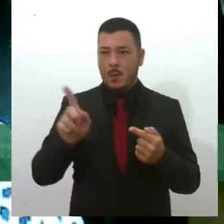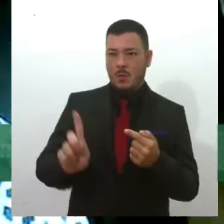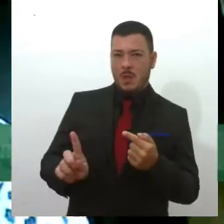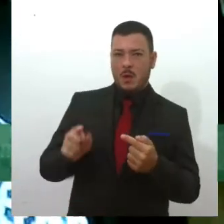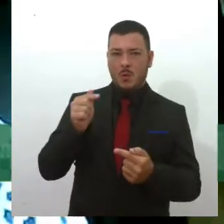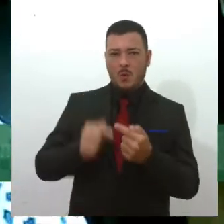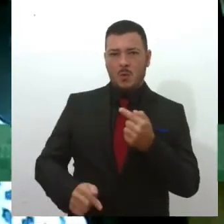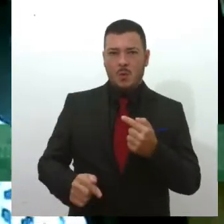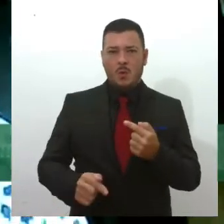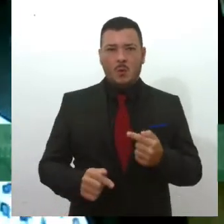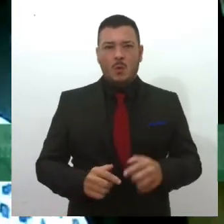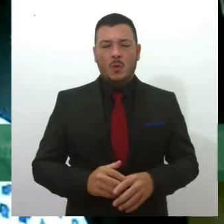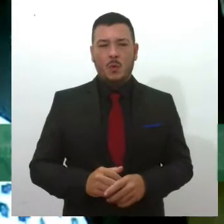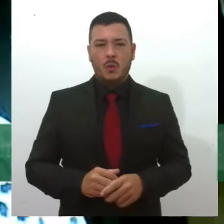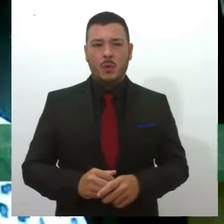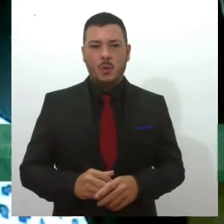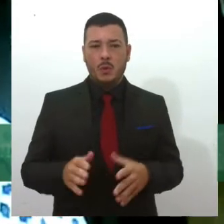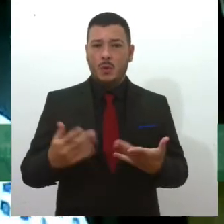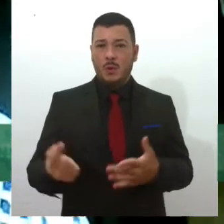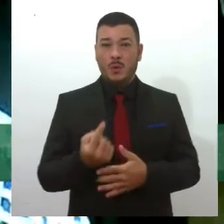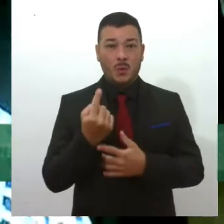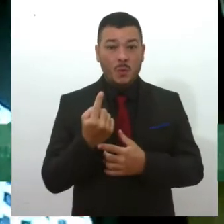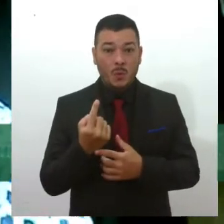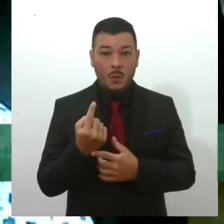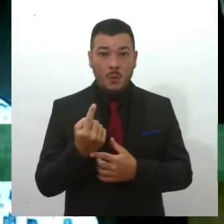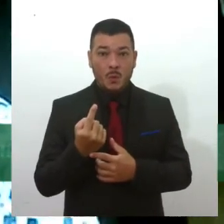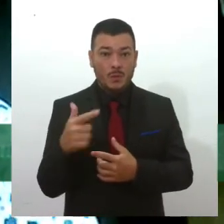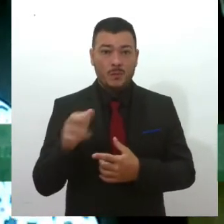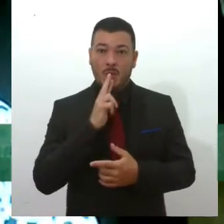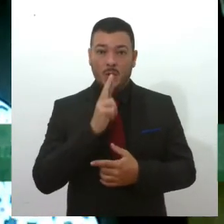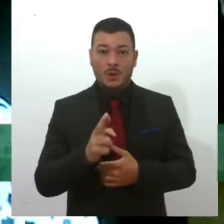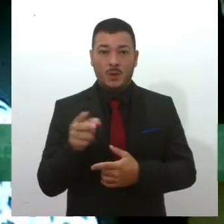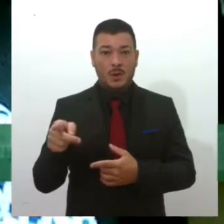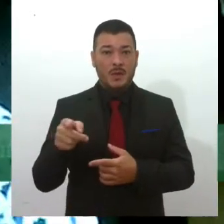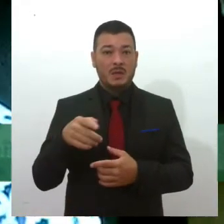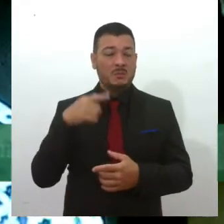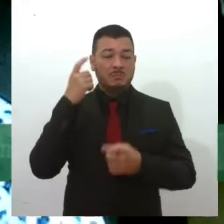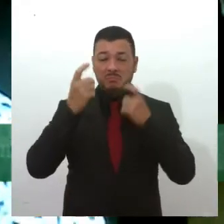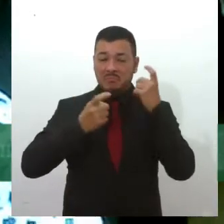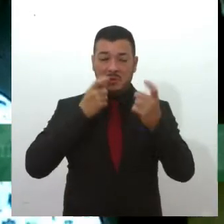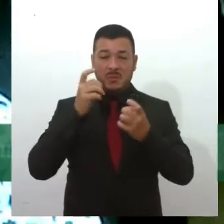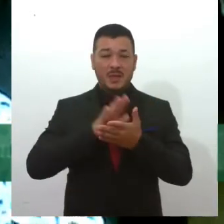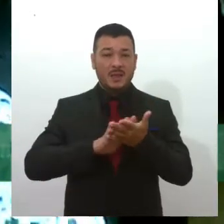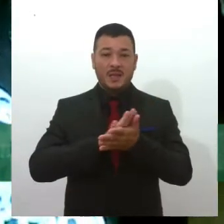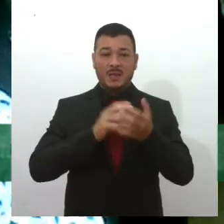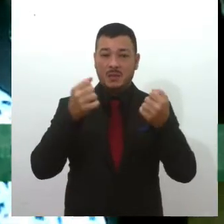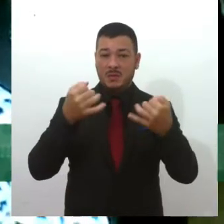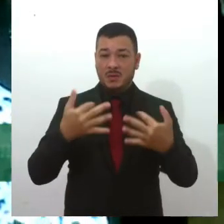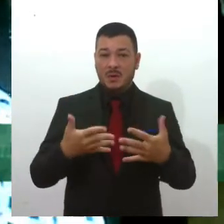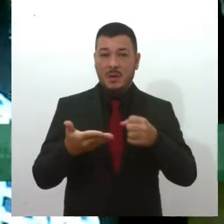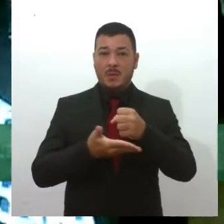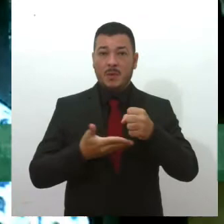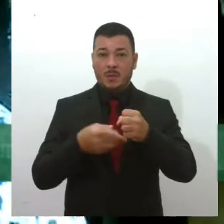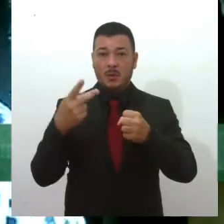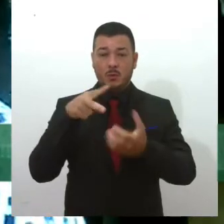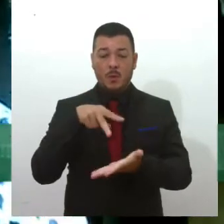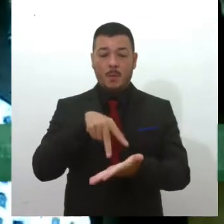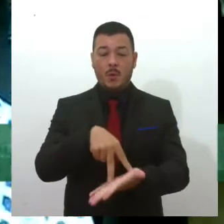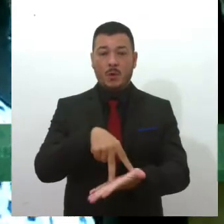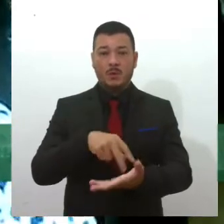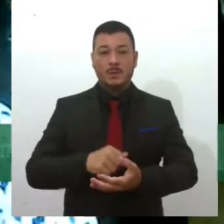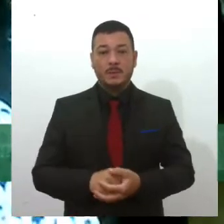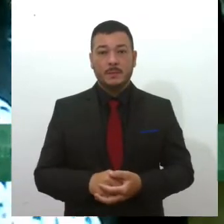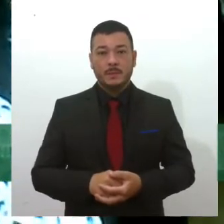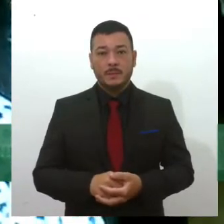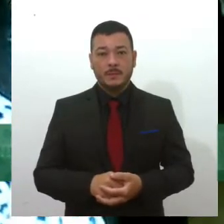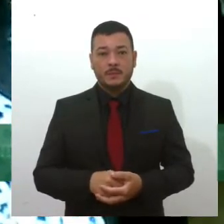argumento não foi apresentado. Simplesmente, eles não se importam em apresentar argumentos para fundamentar suas posições.